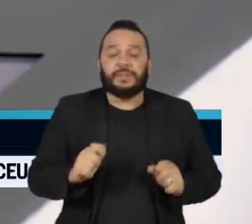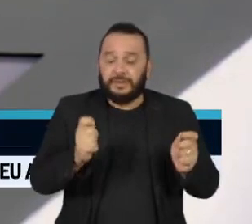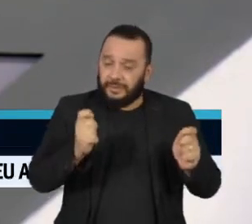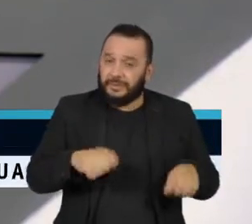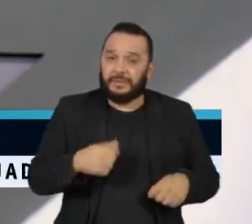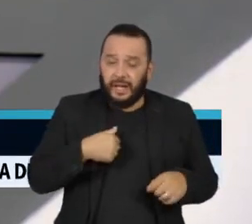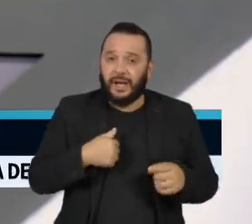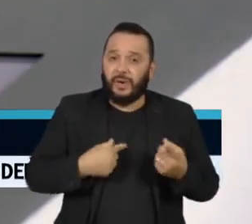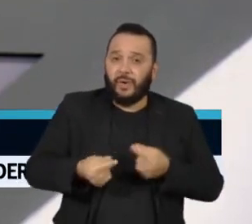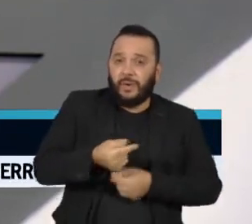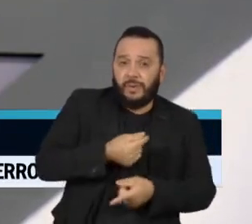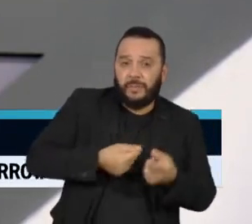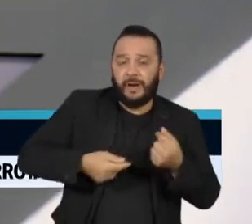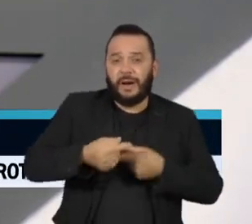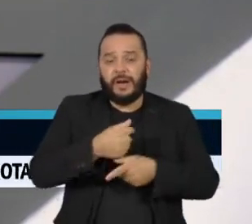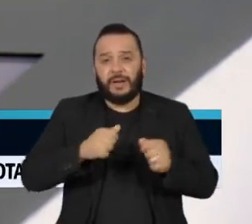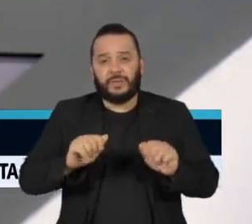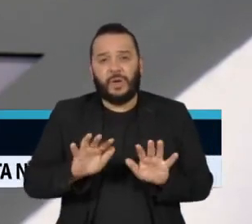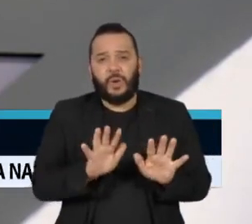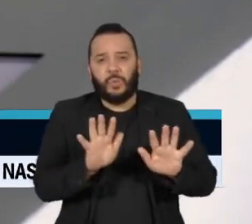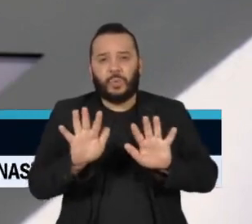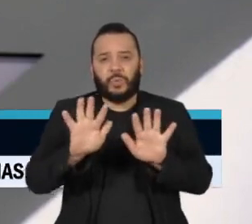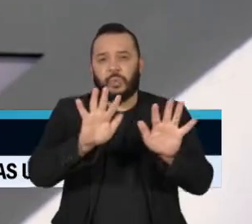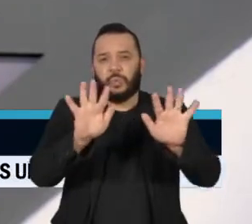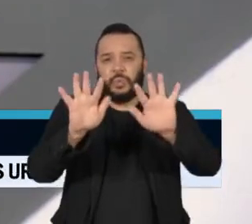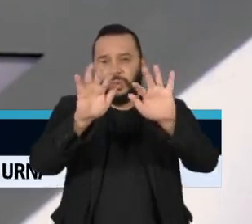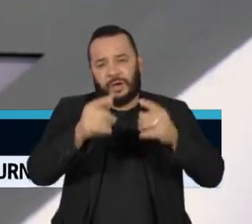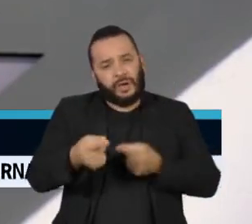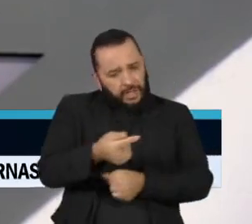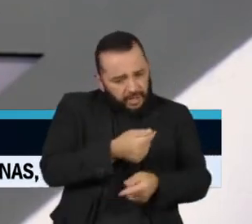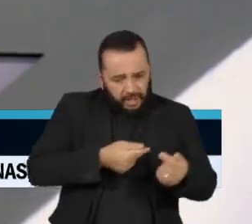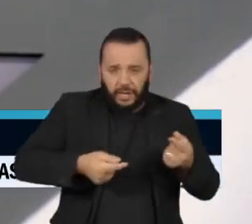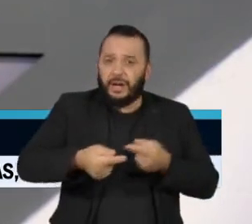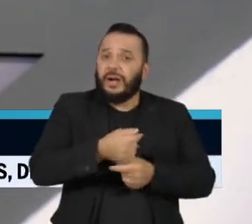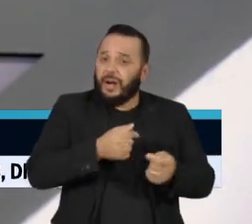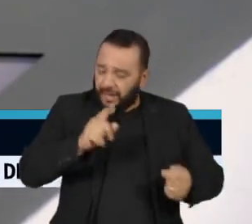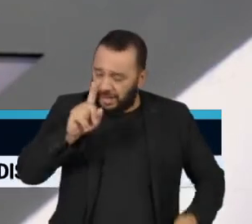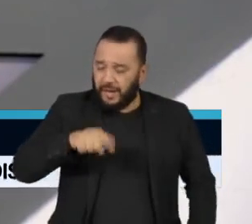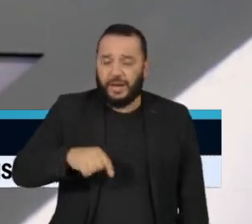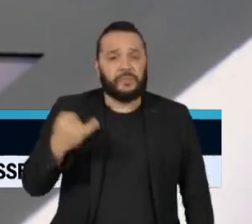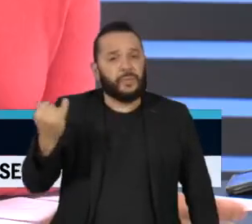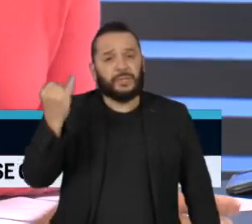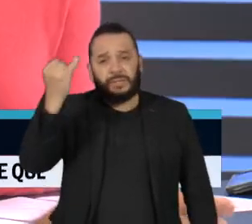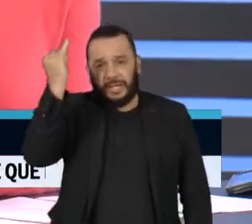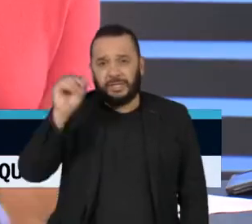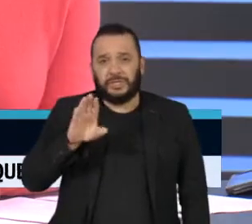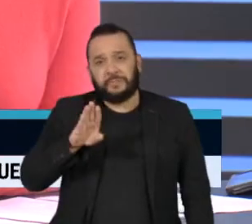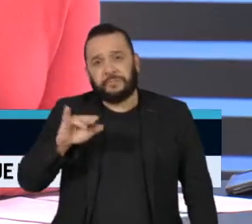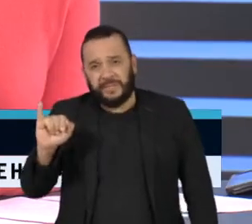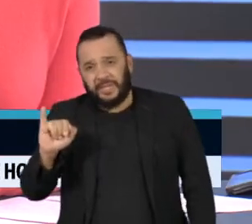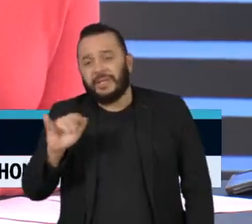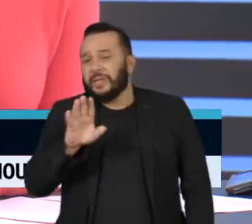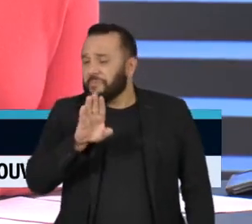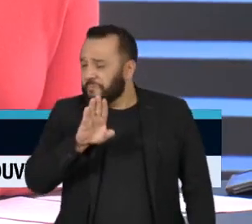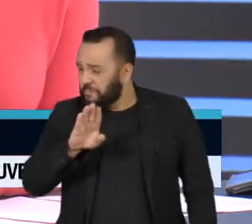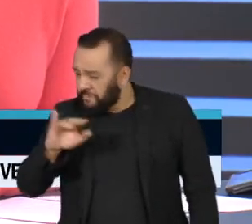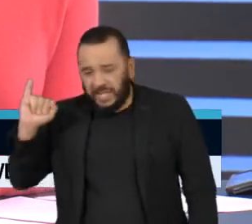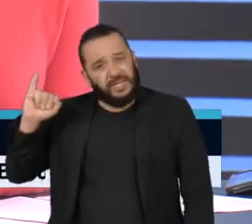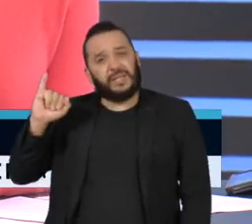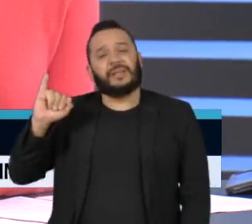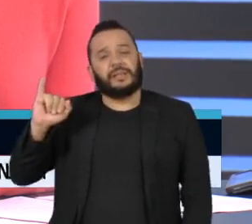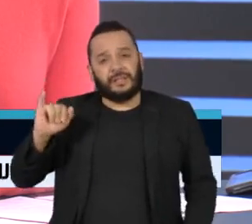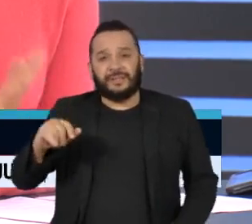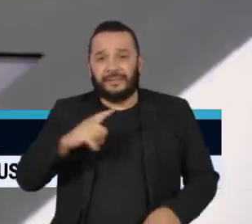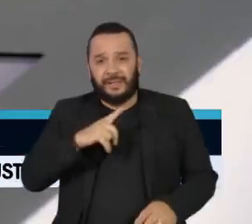crédito e carbono o crente carbono é uma moeda do futuro vai gerar bilhões e bilhões de reais para quem tem